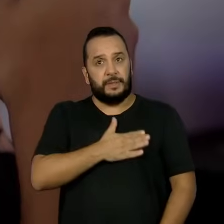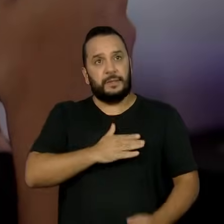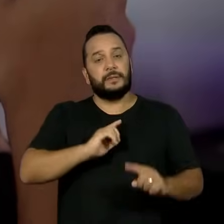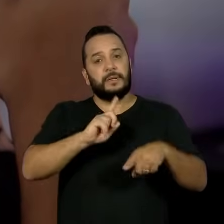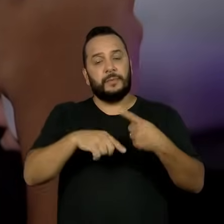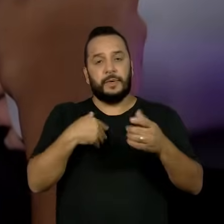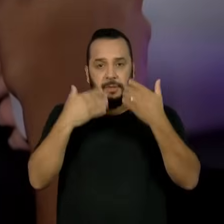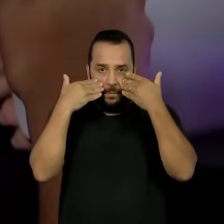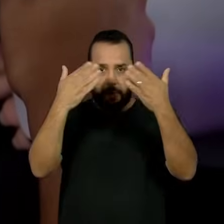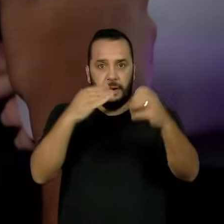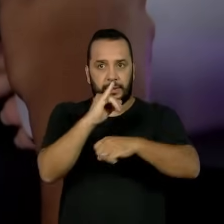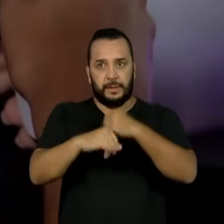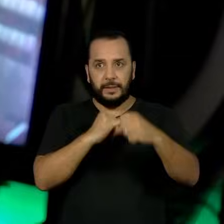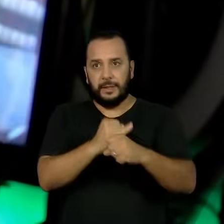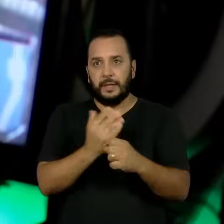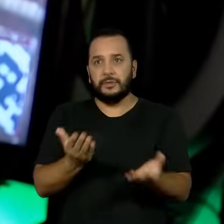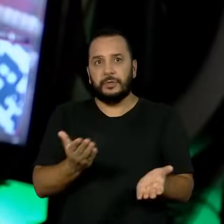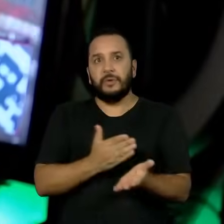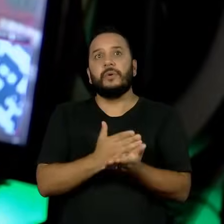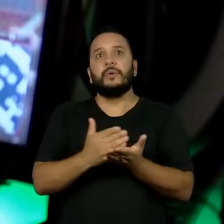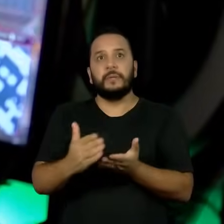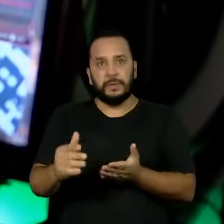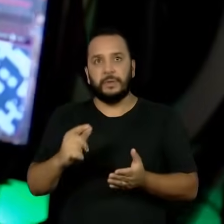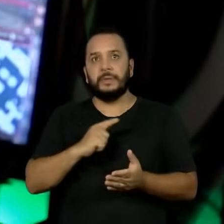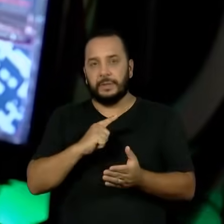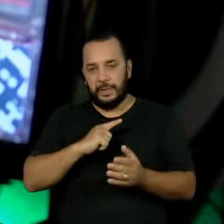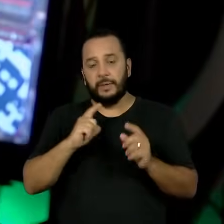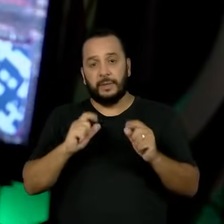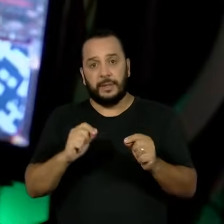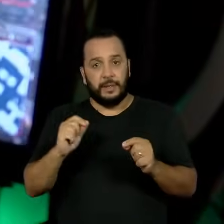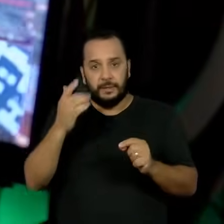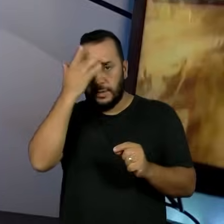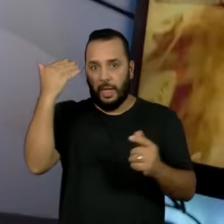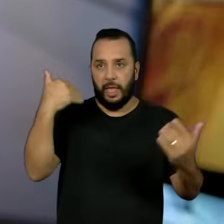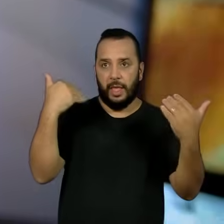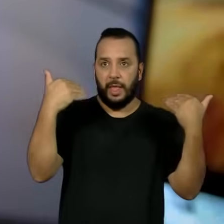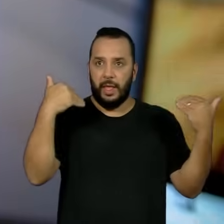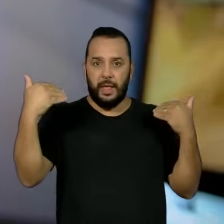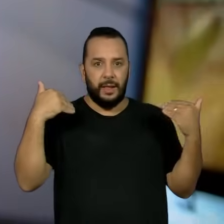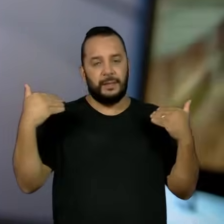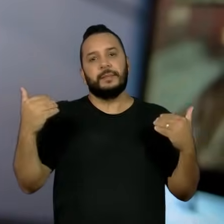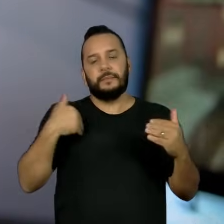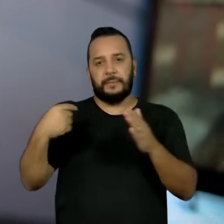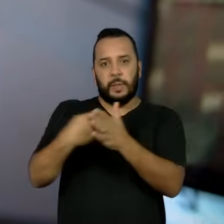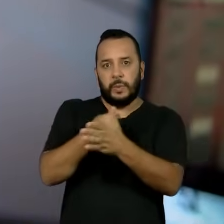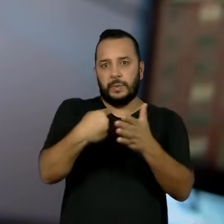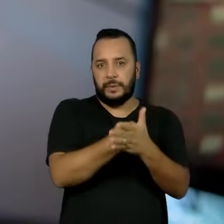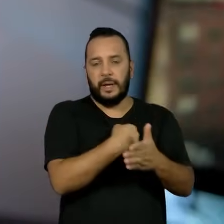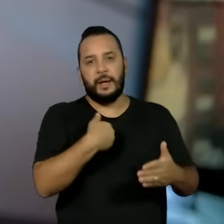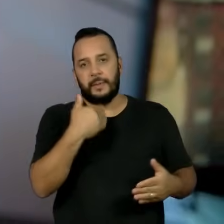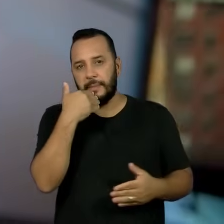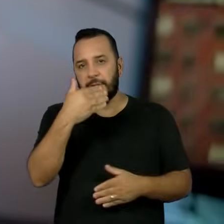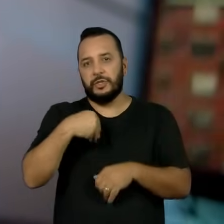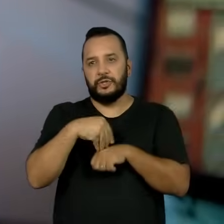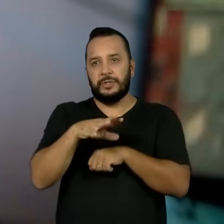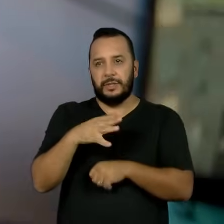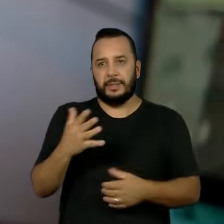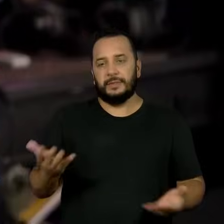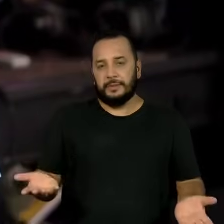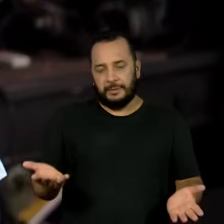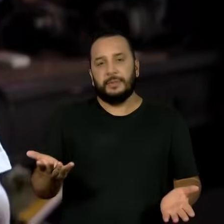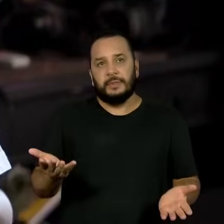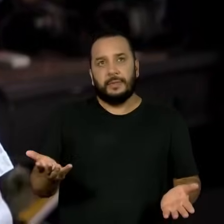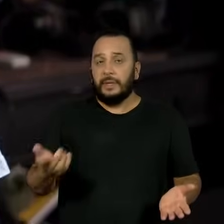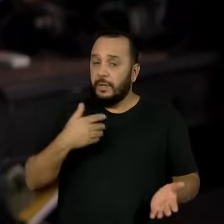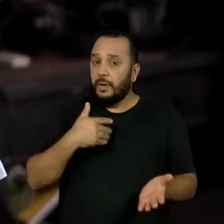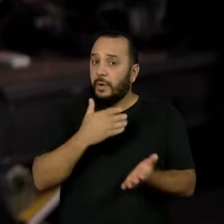na internet, isso começou a gerar um movimento, as pessoas começaram a me procurar, começaram a me perguntar, pedir dicas, e com isso